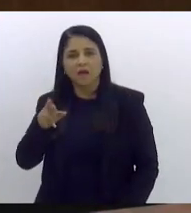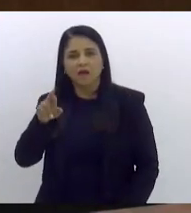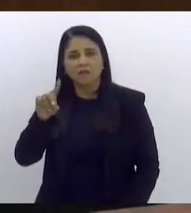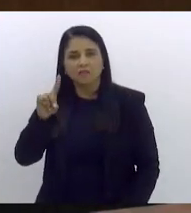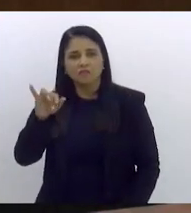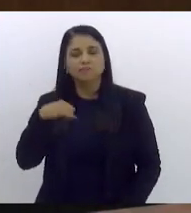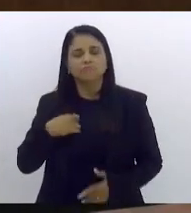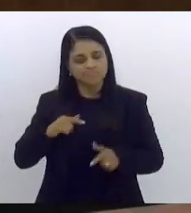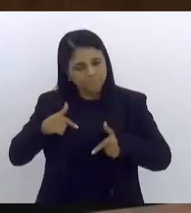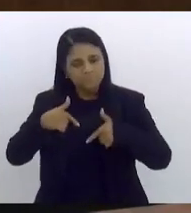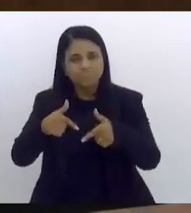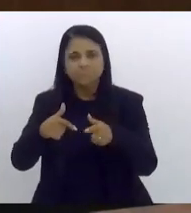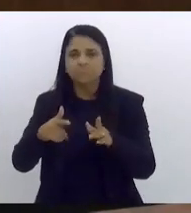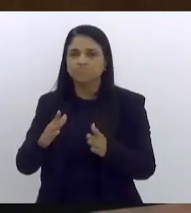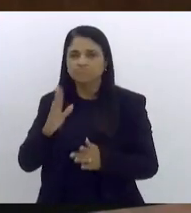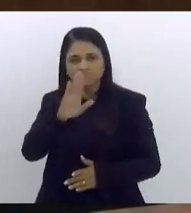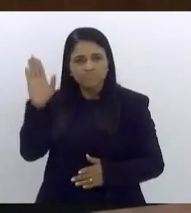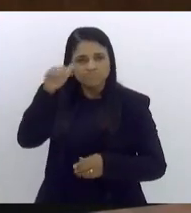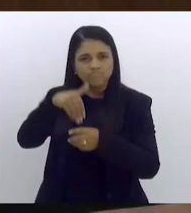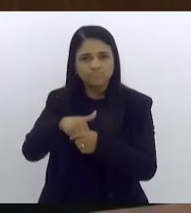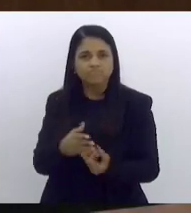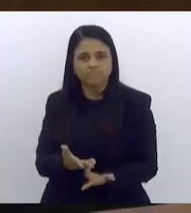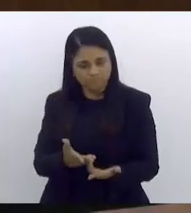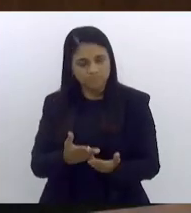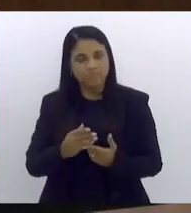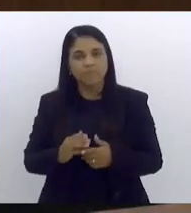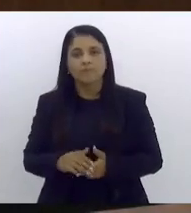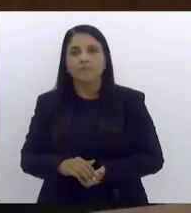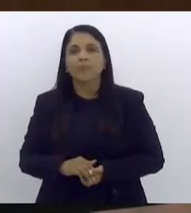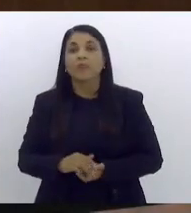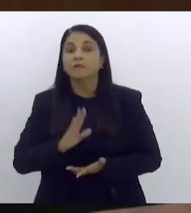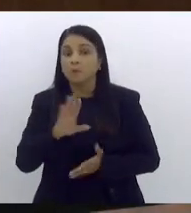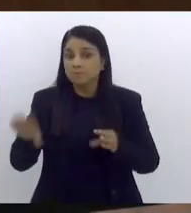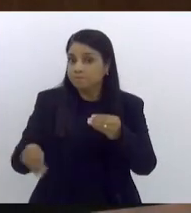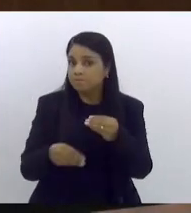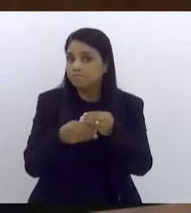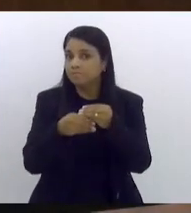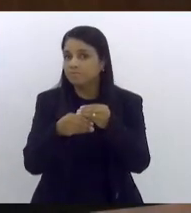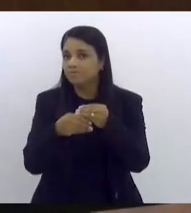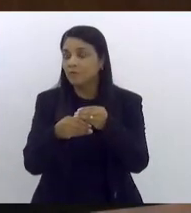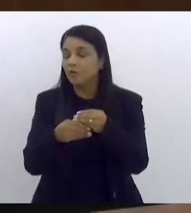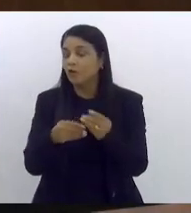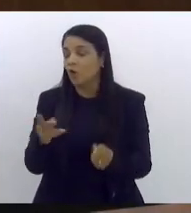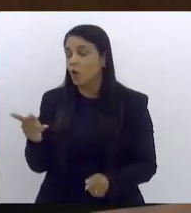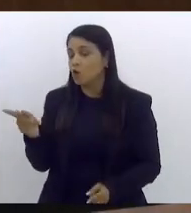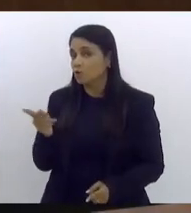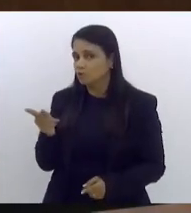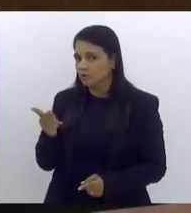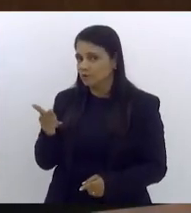no município de Maricá. Ah, fazer um adendo aqui. Eles são irmãos siameses,